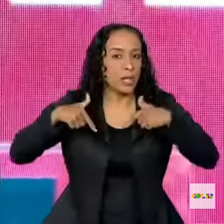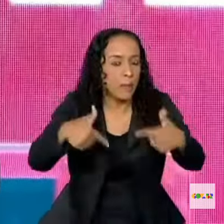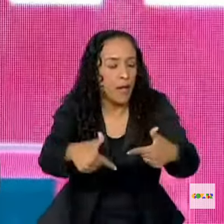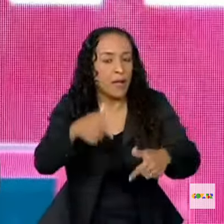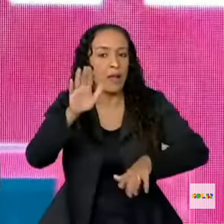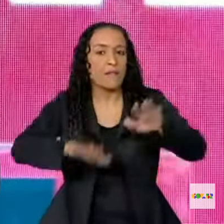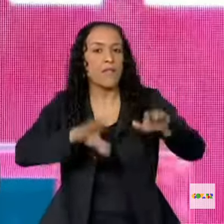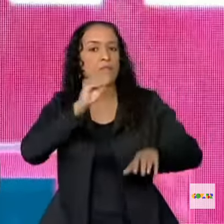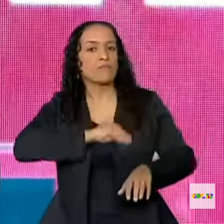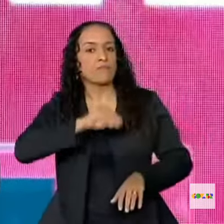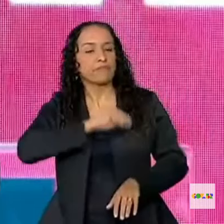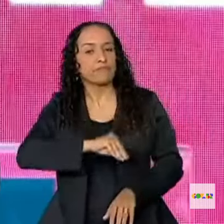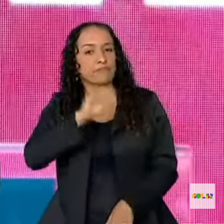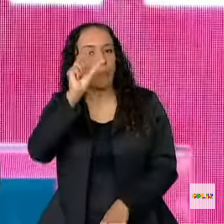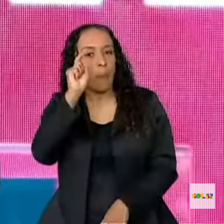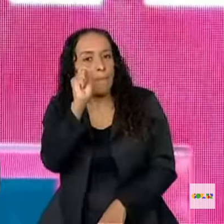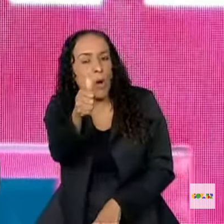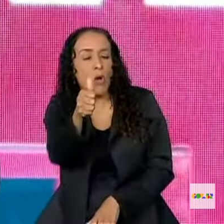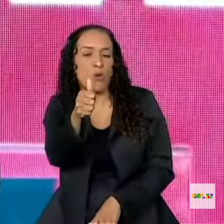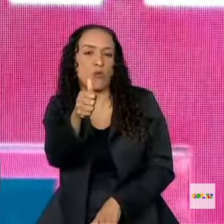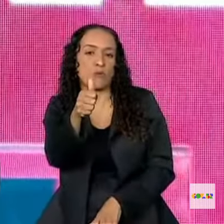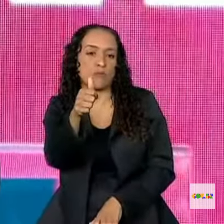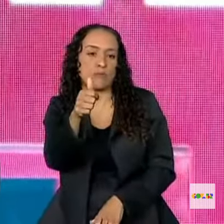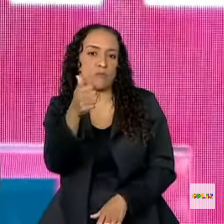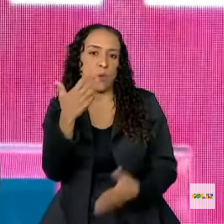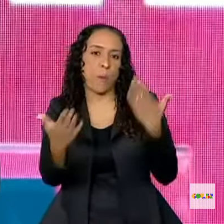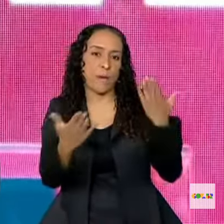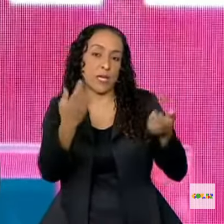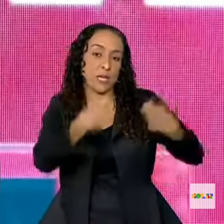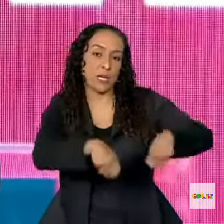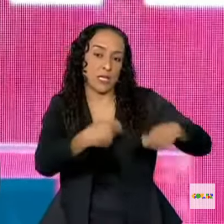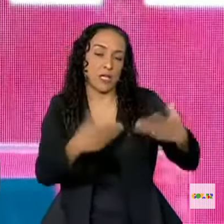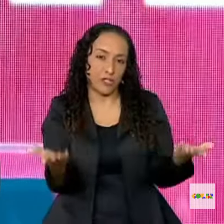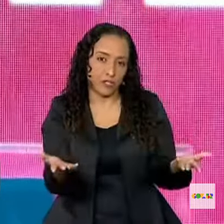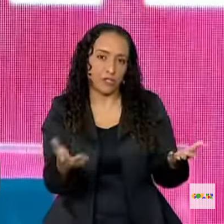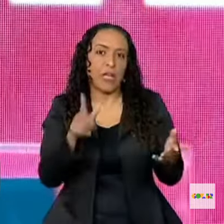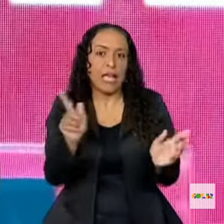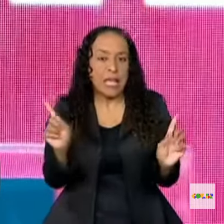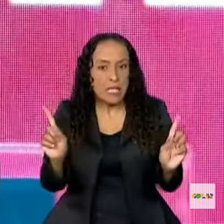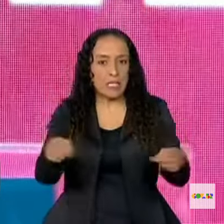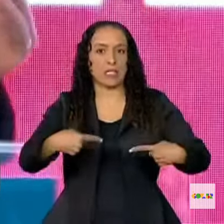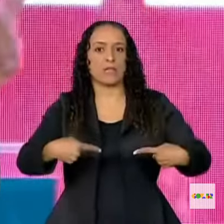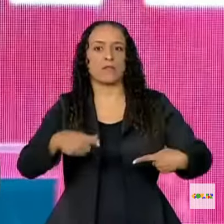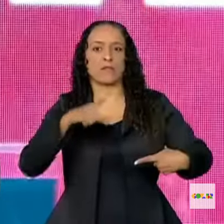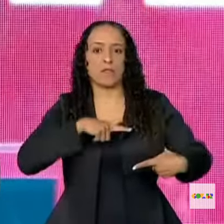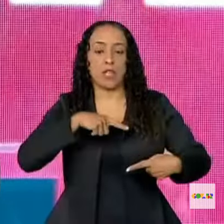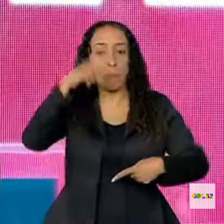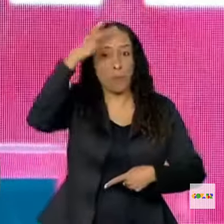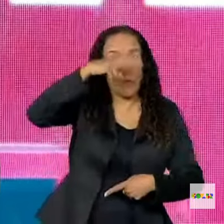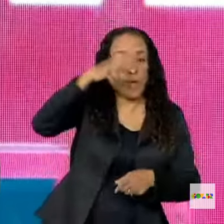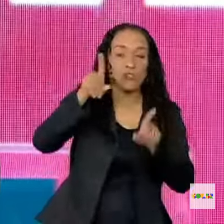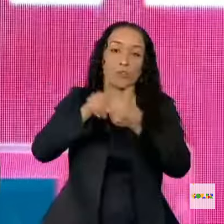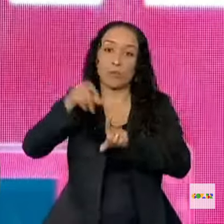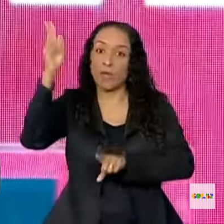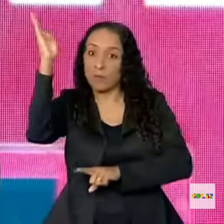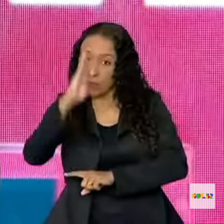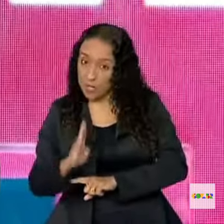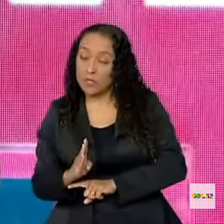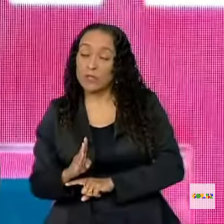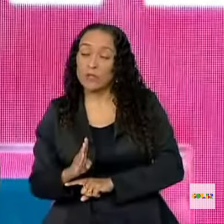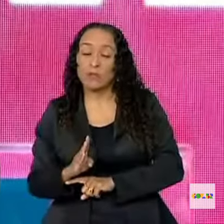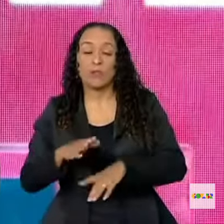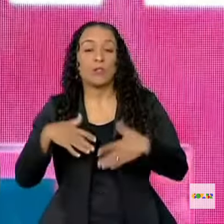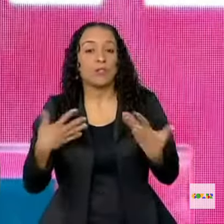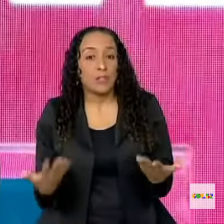ganho pouco diante das suas necessidades Esse é o desafio que existe pro méxic e pro Brasil